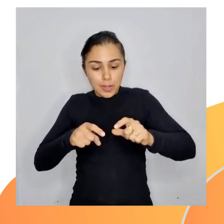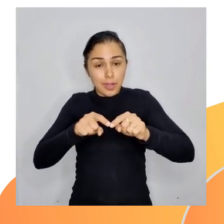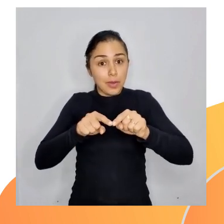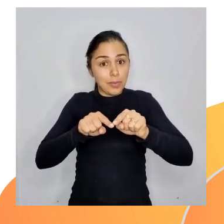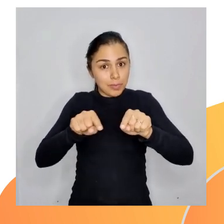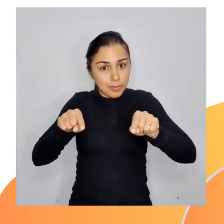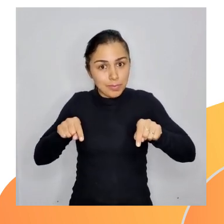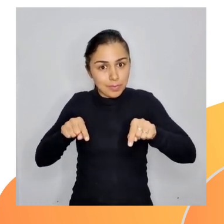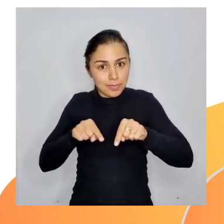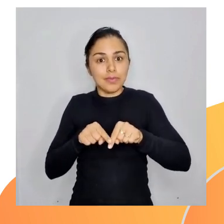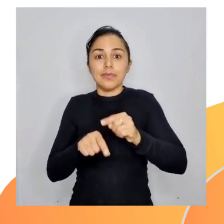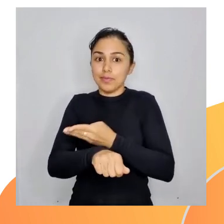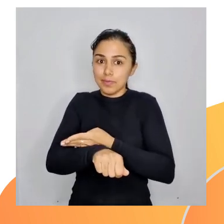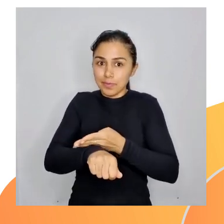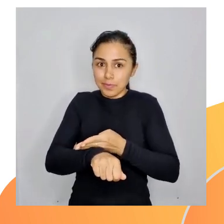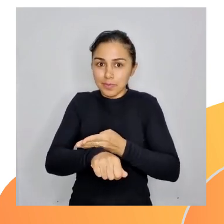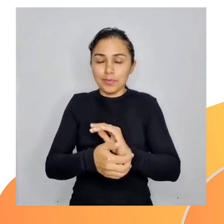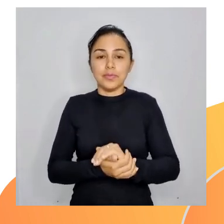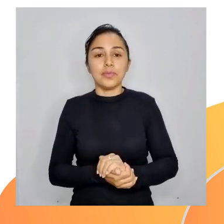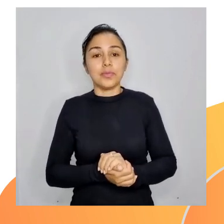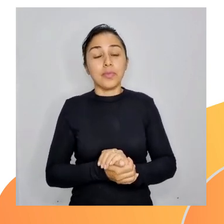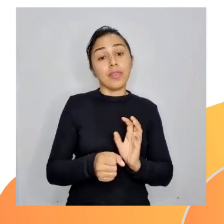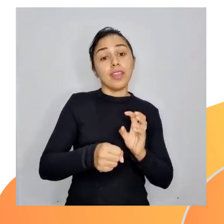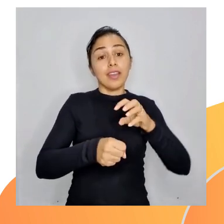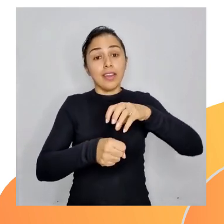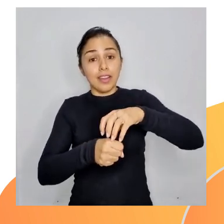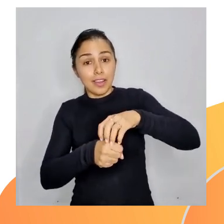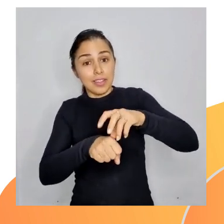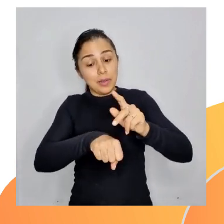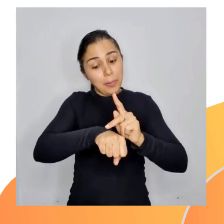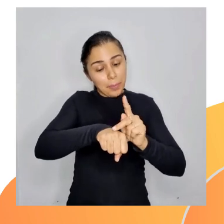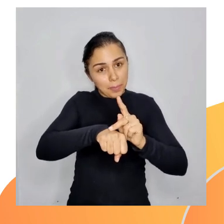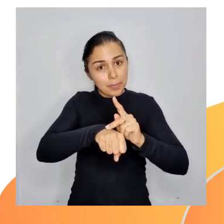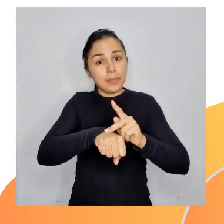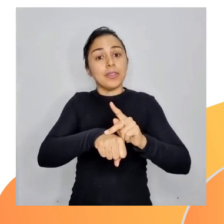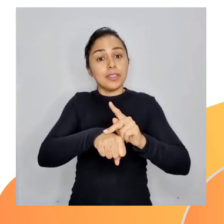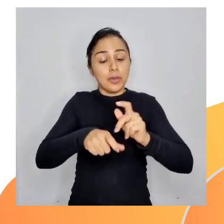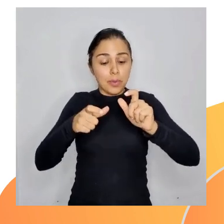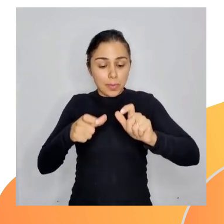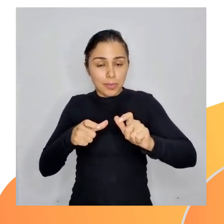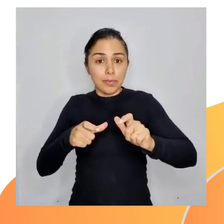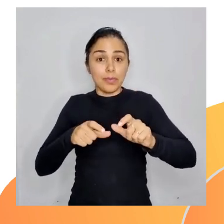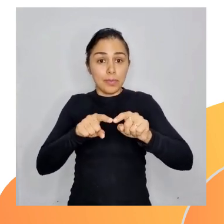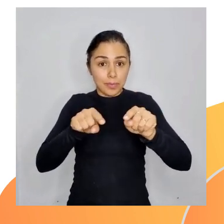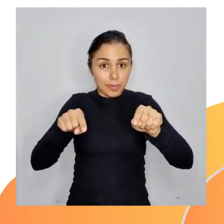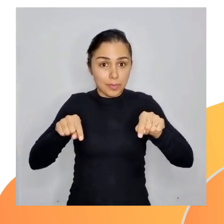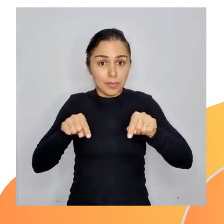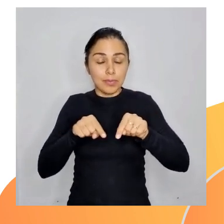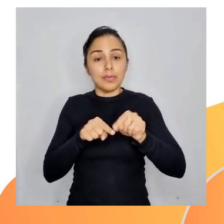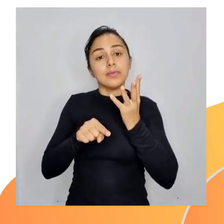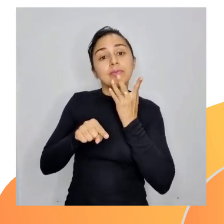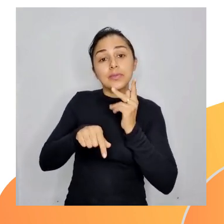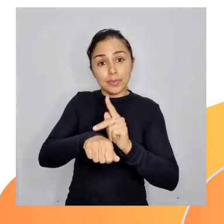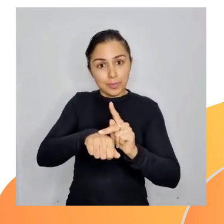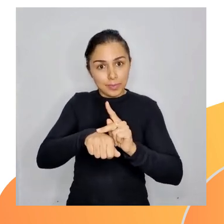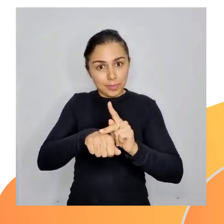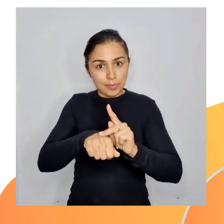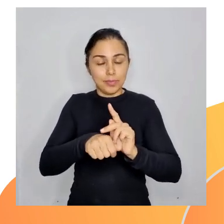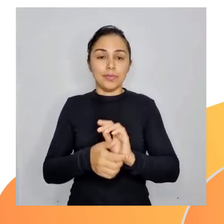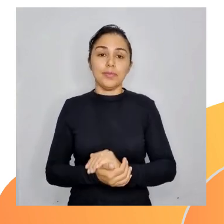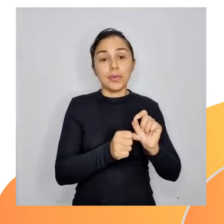se posicionar na casa de cor preta, ok? E aí sobra aí o rei para a gente colocar